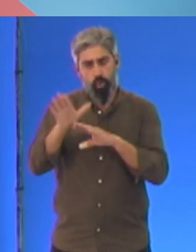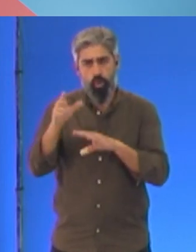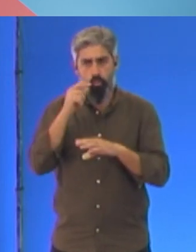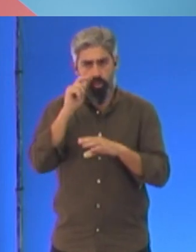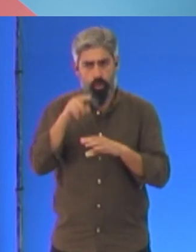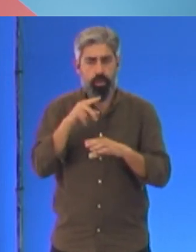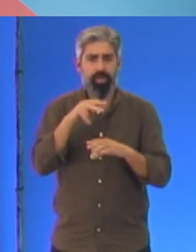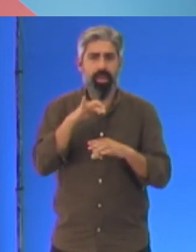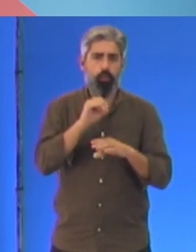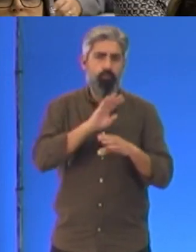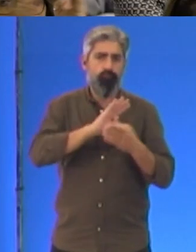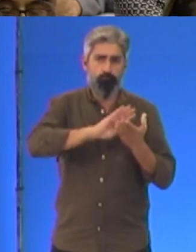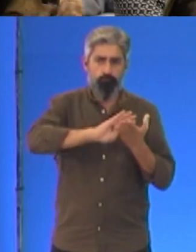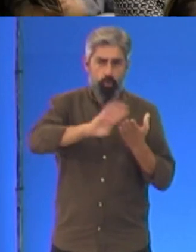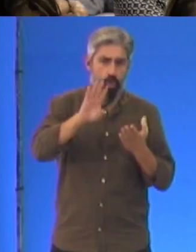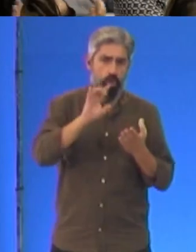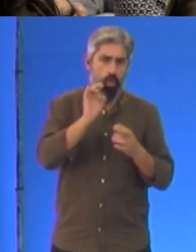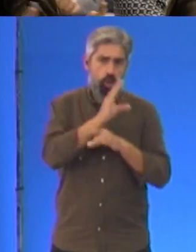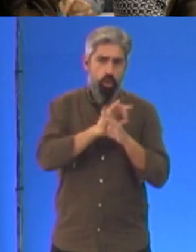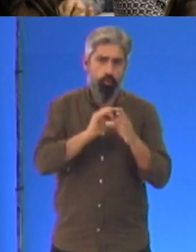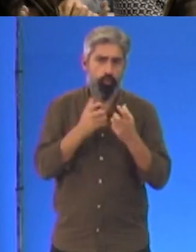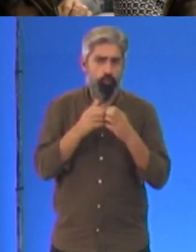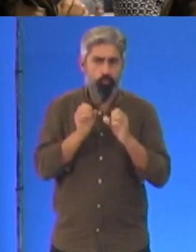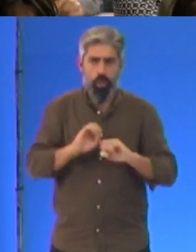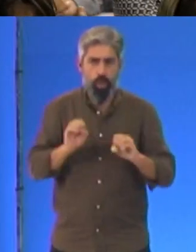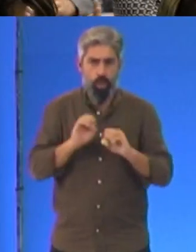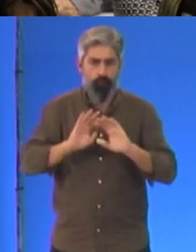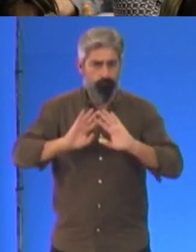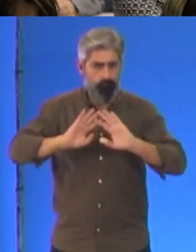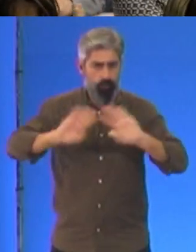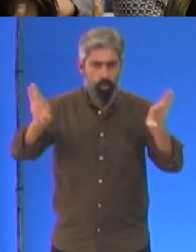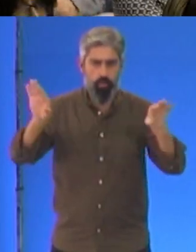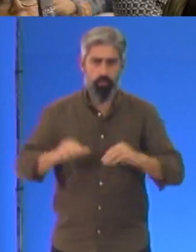fora da Europa sem dúvidas